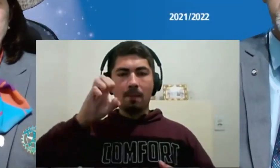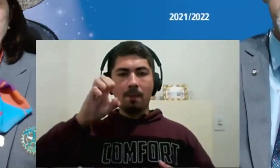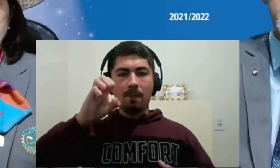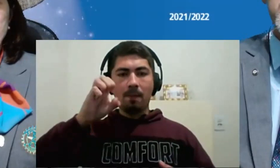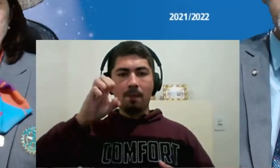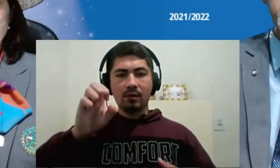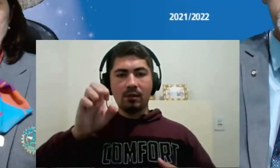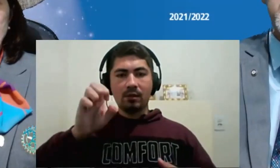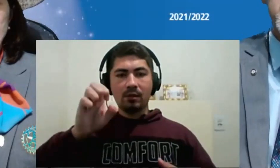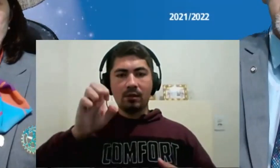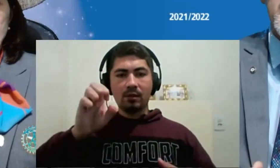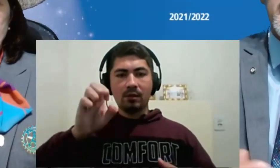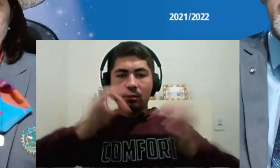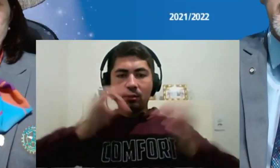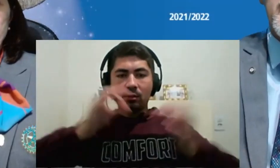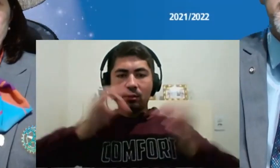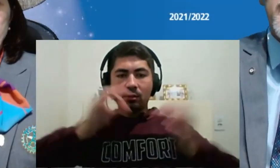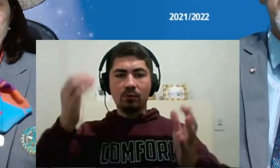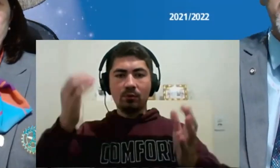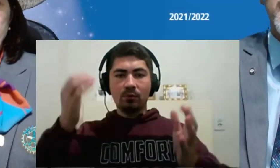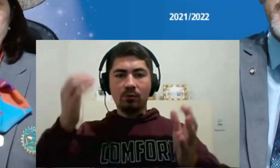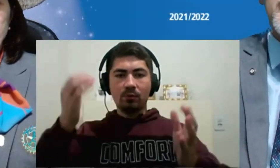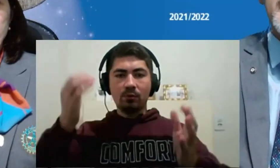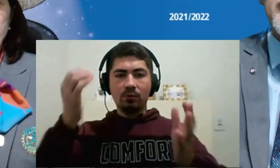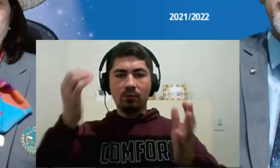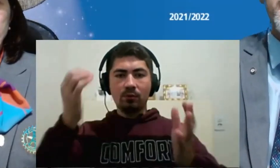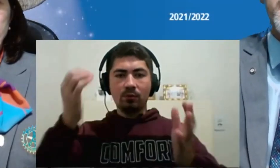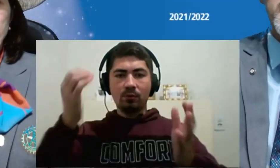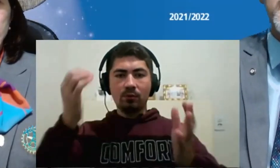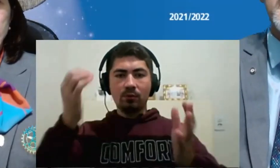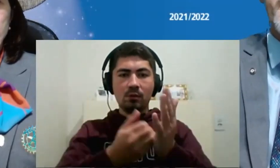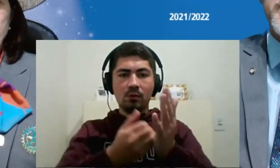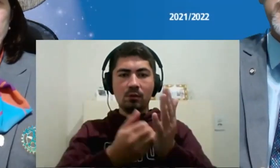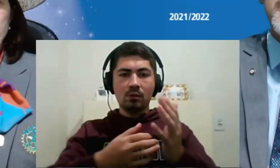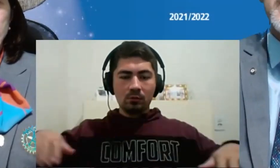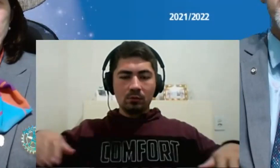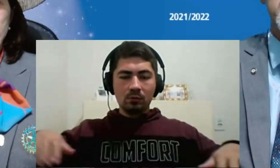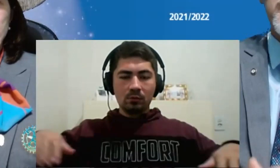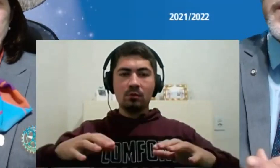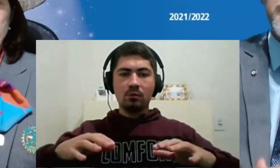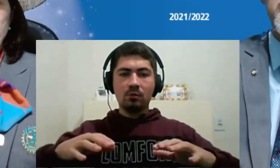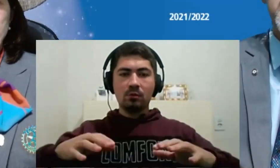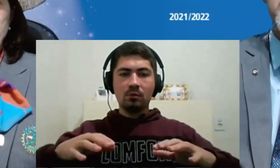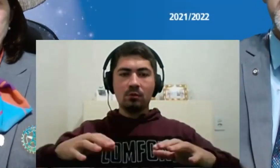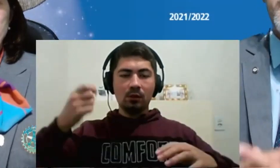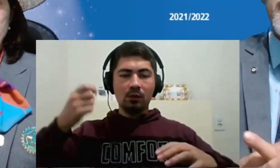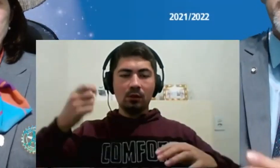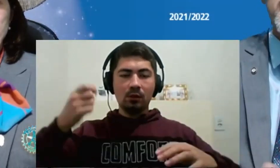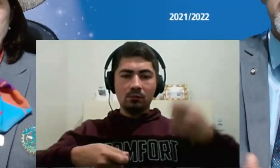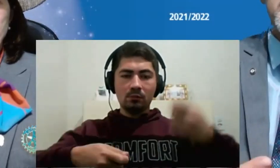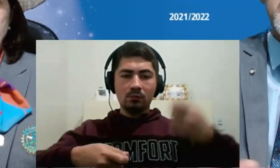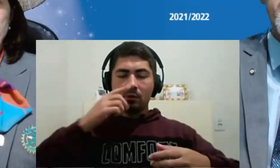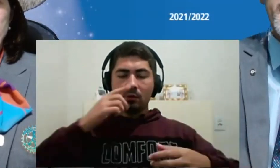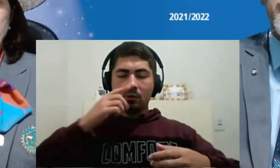as minhas comissões, tem autonomia, ele buscou as pessoas, buscou os assuntos